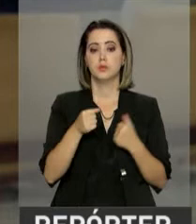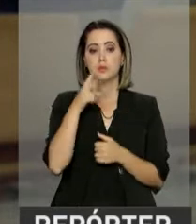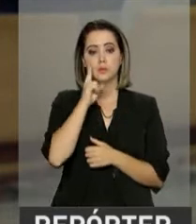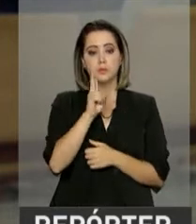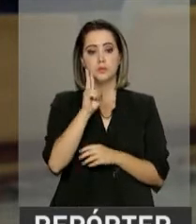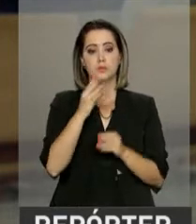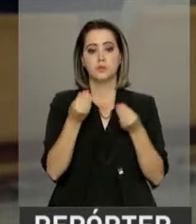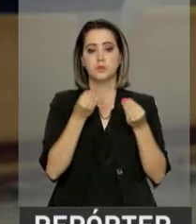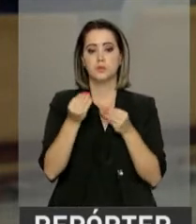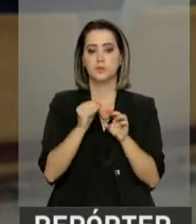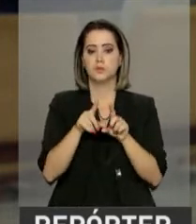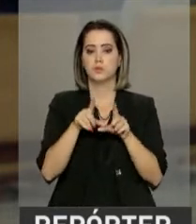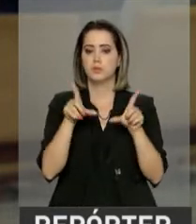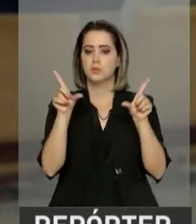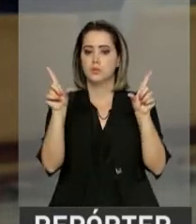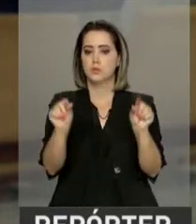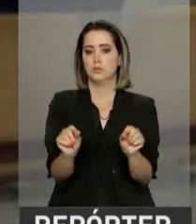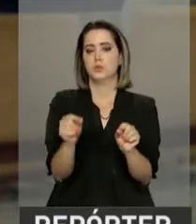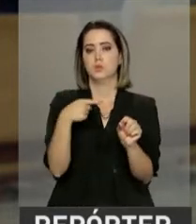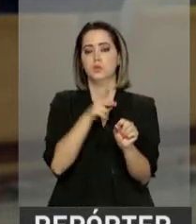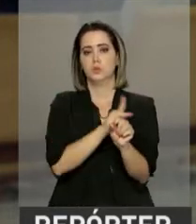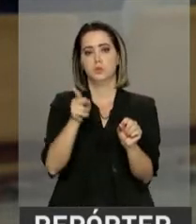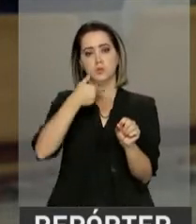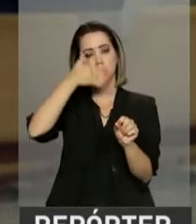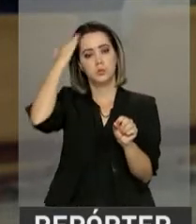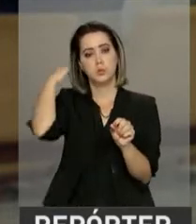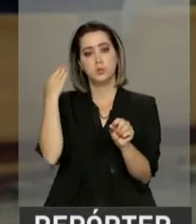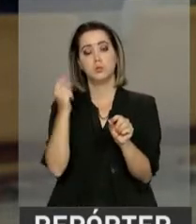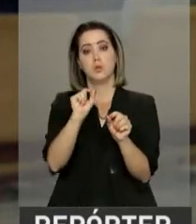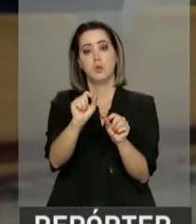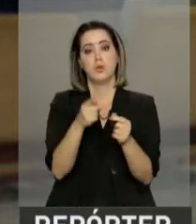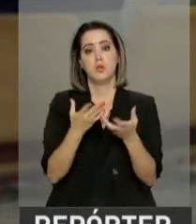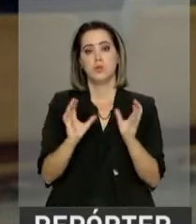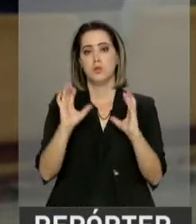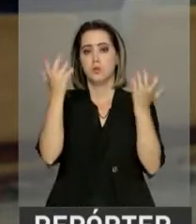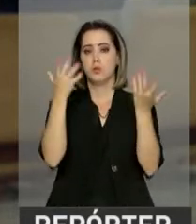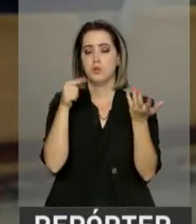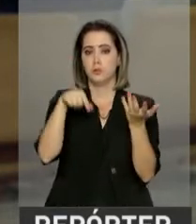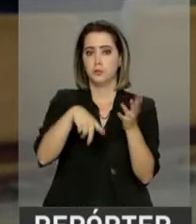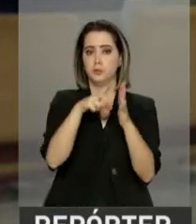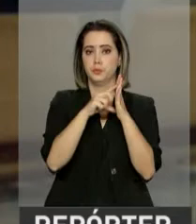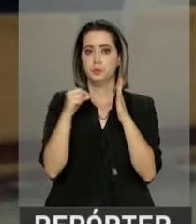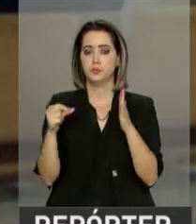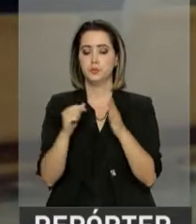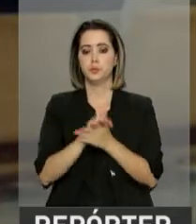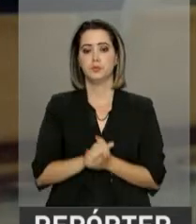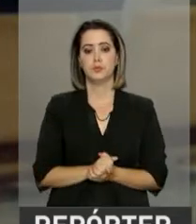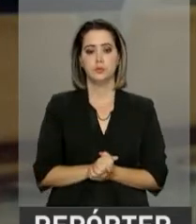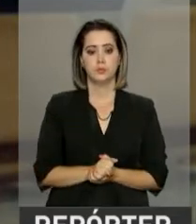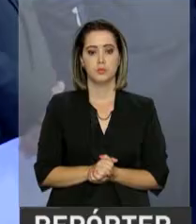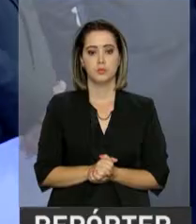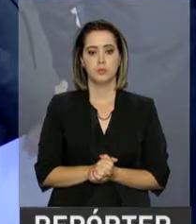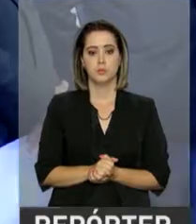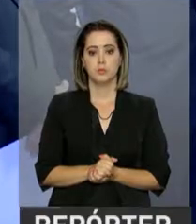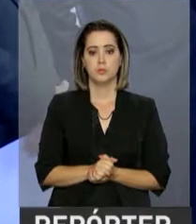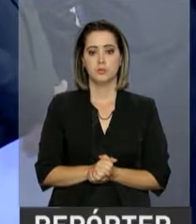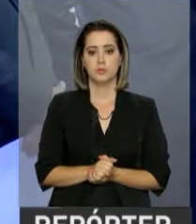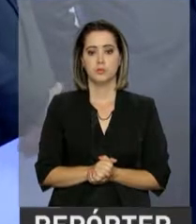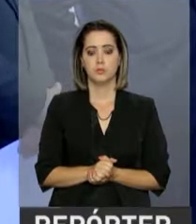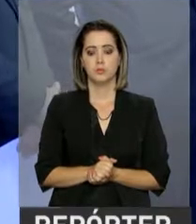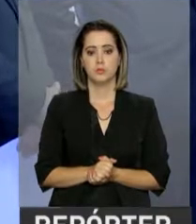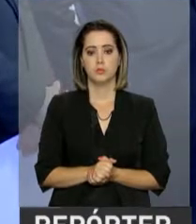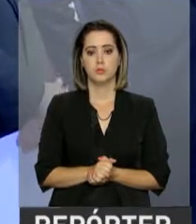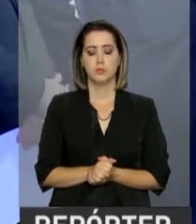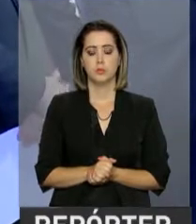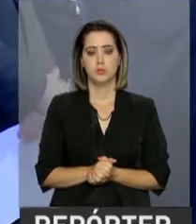acompanhar agora um trecho do discurso do presidente Michel Temer durante a cerimônia aqui no Palácio do Planalto. Nós